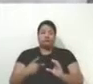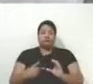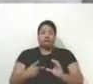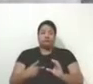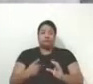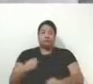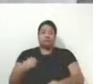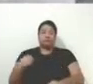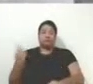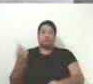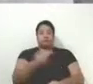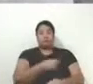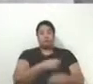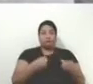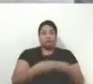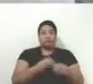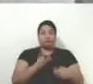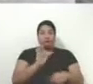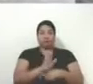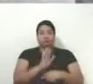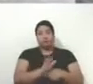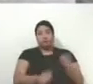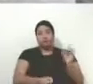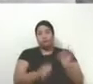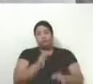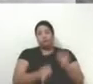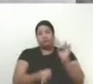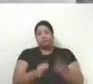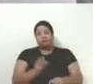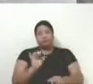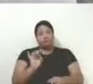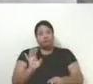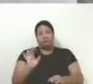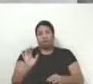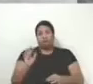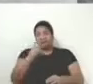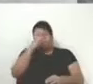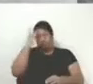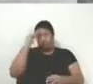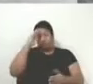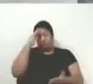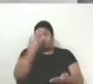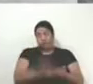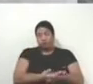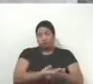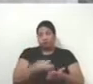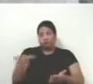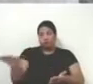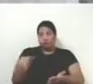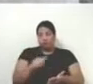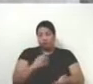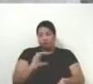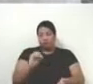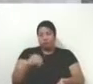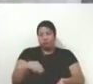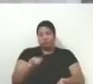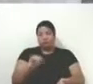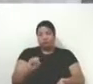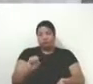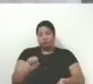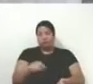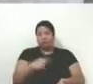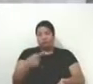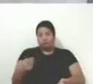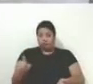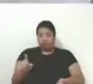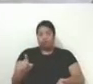assessores jurídicos eram apenas cargos de confiança, cargos comissionados, onde ainda existem